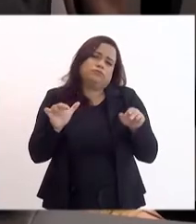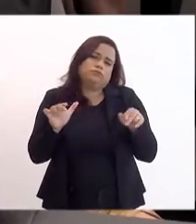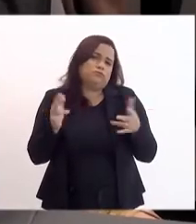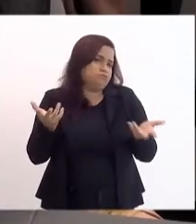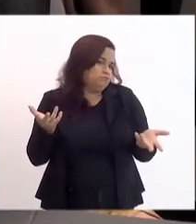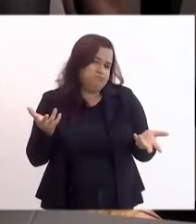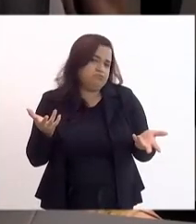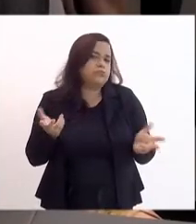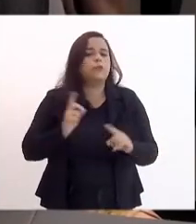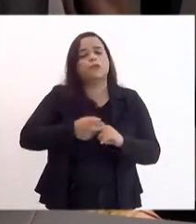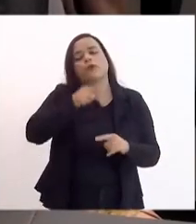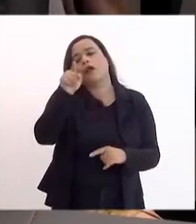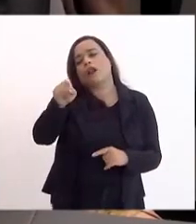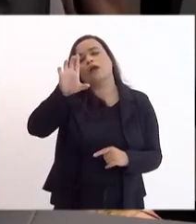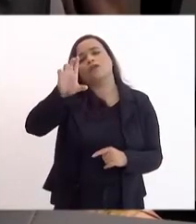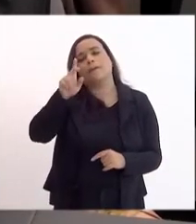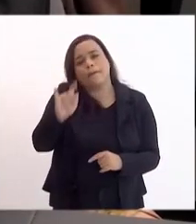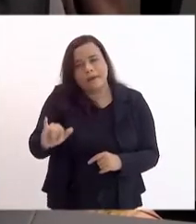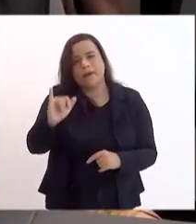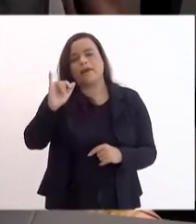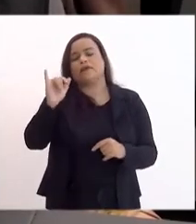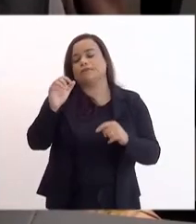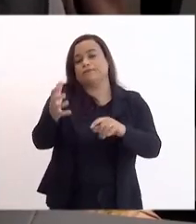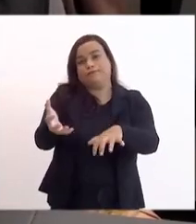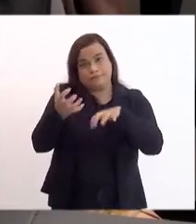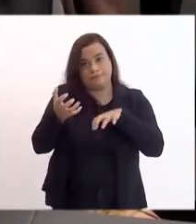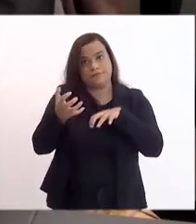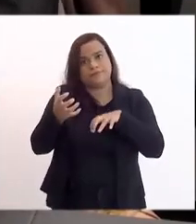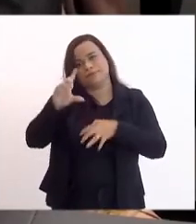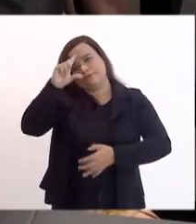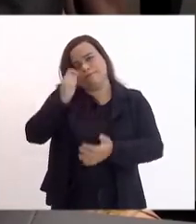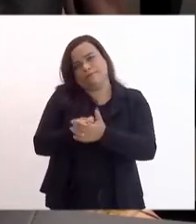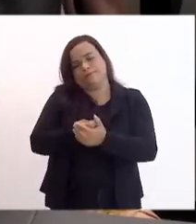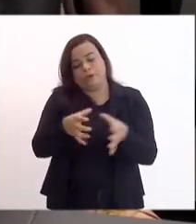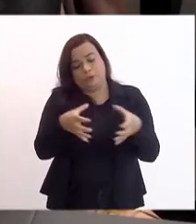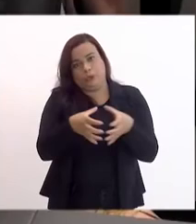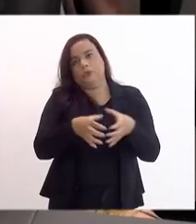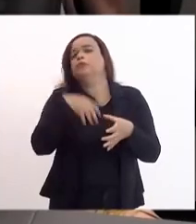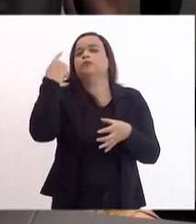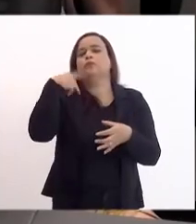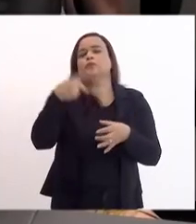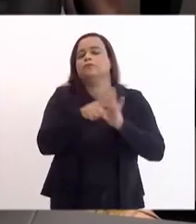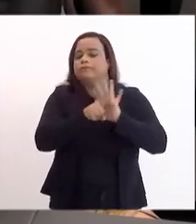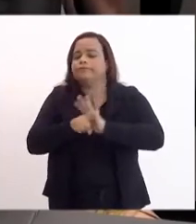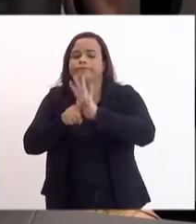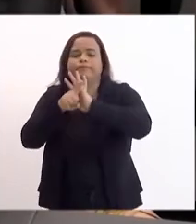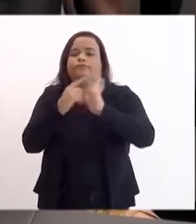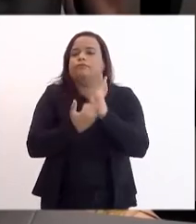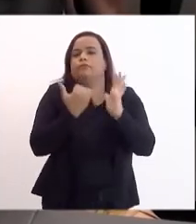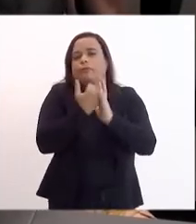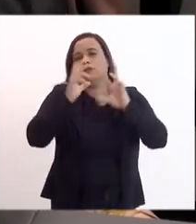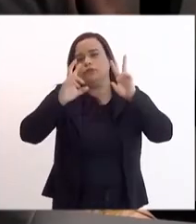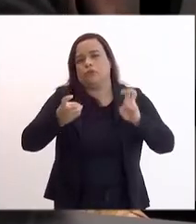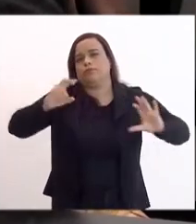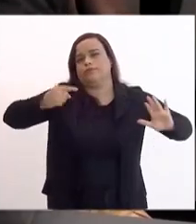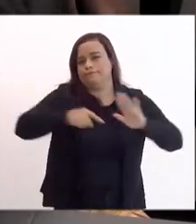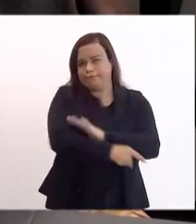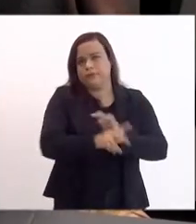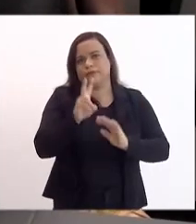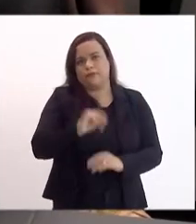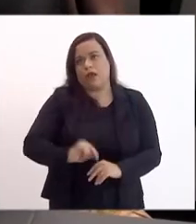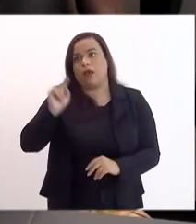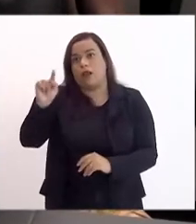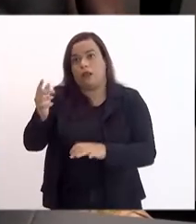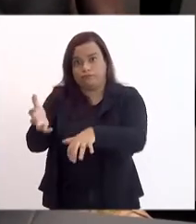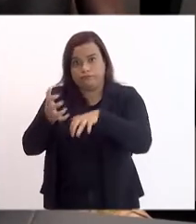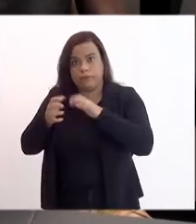o parlamento decidiu que um grupo de parlamentares vai aprofundar a investigação sobre um tema. O parlamento conferiu à